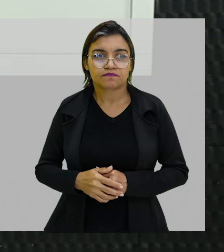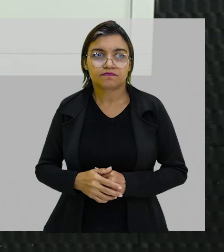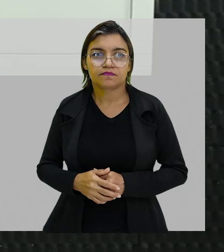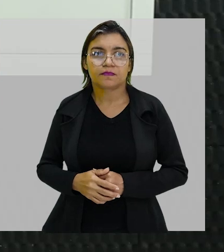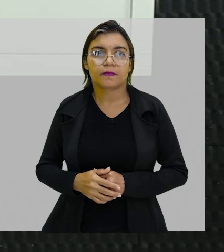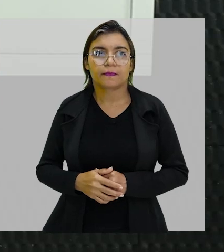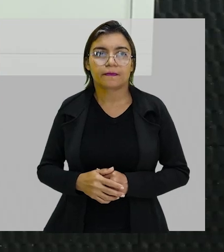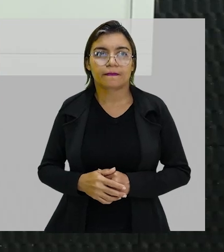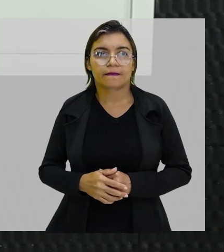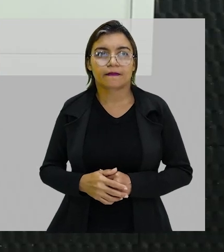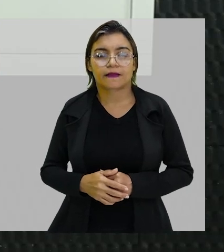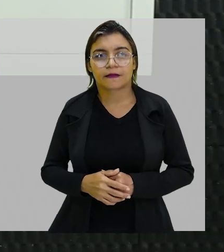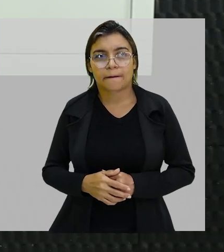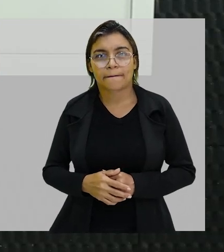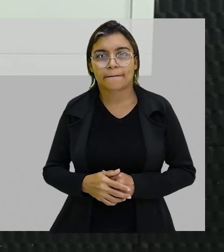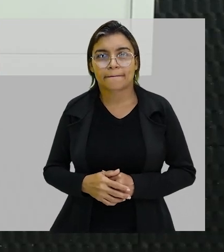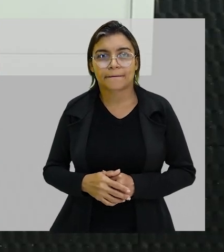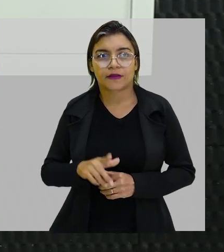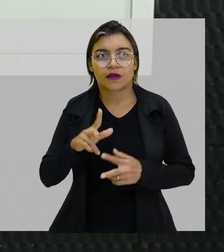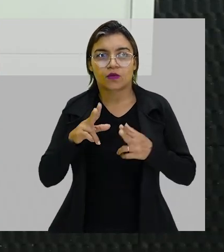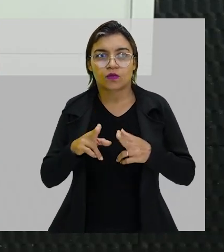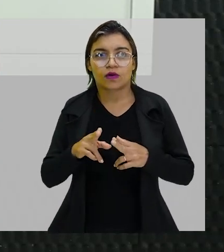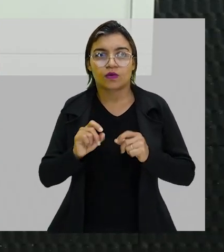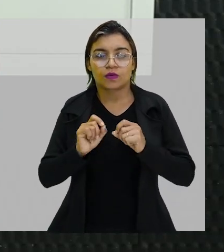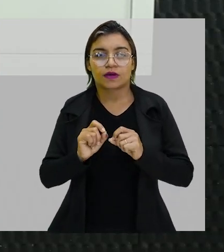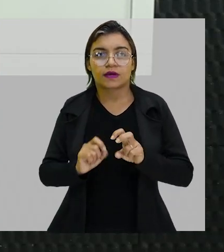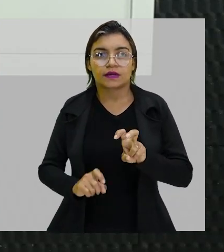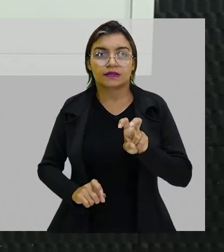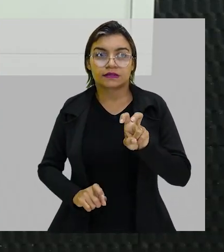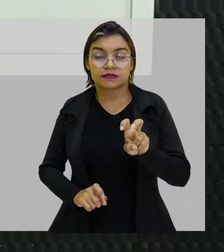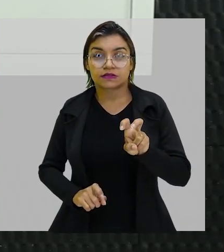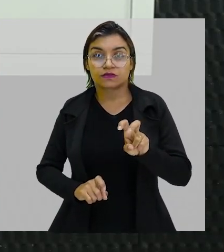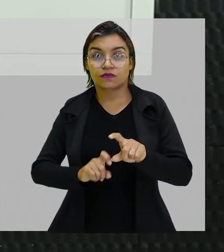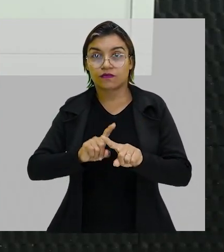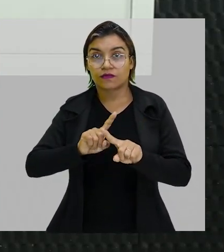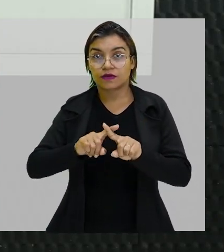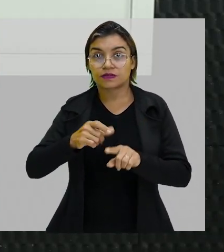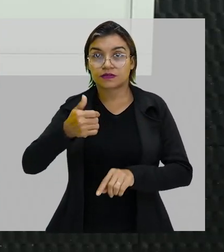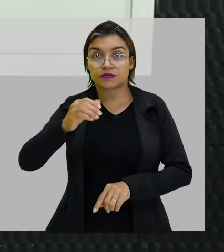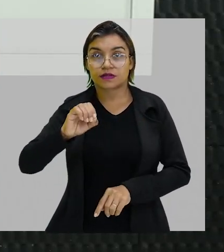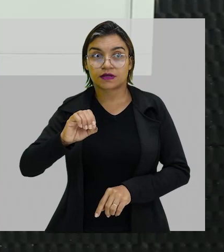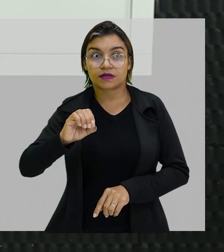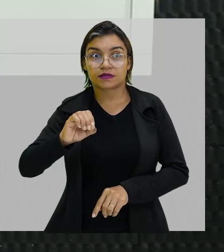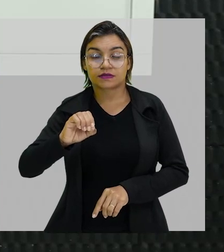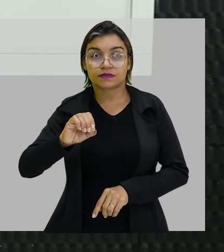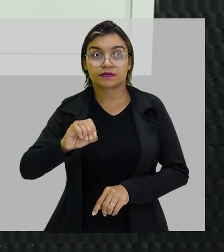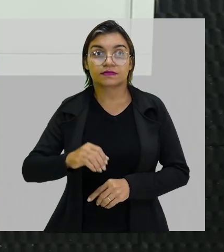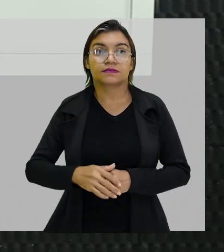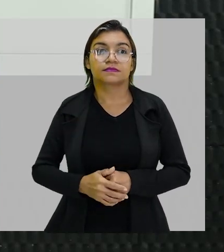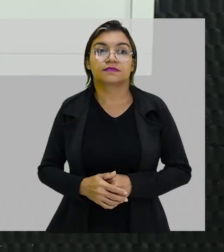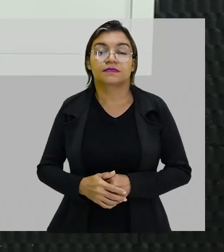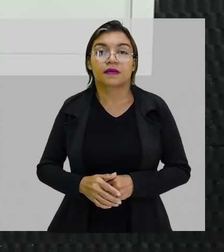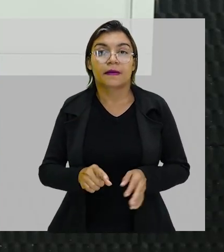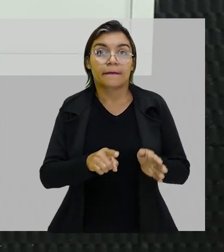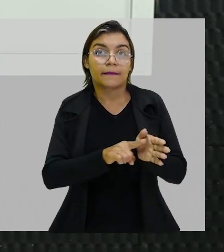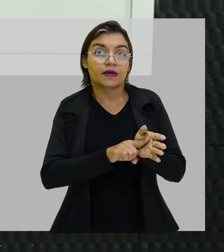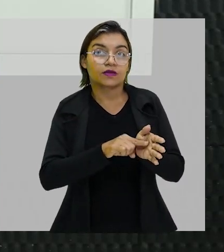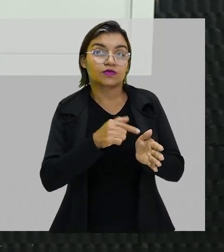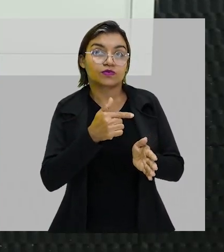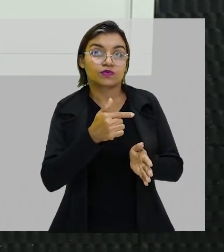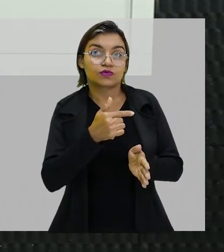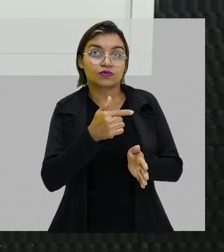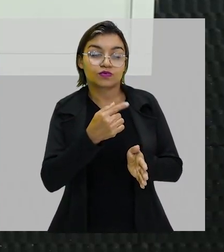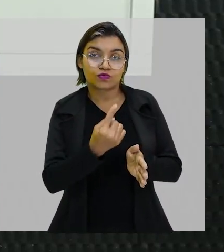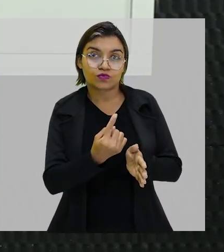fluxo, ele é 5 vezes 10, ó, menos 1 mais menos 2, né? Menos 1 menos